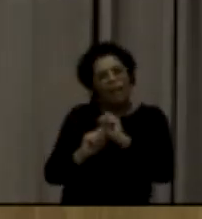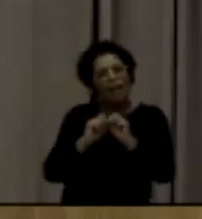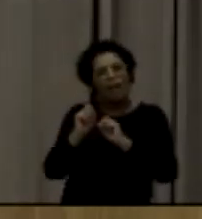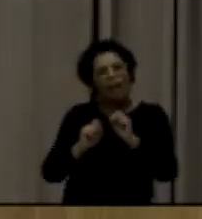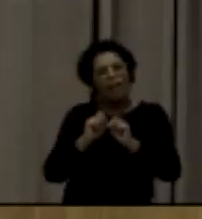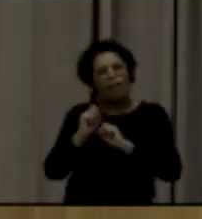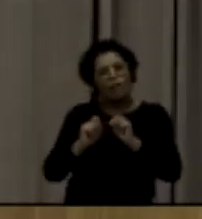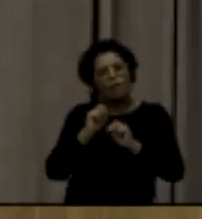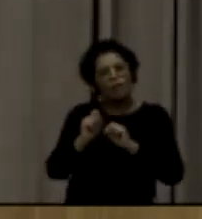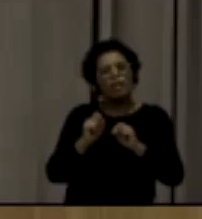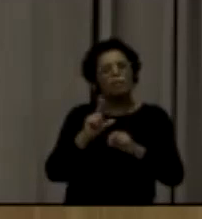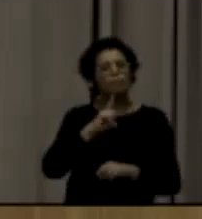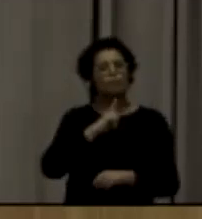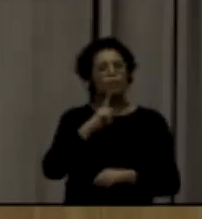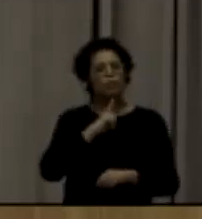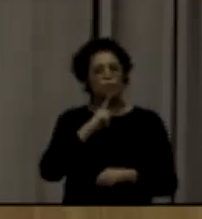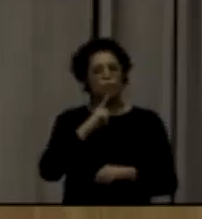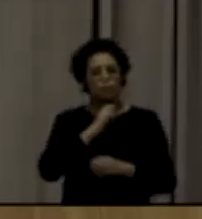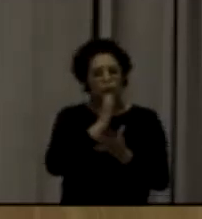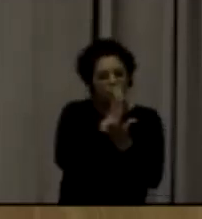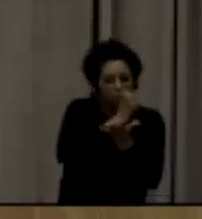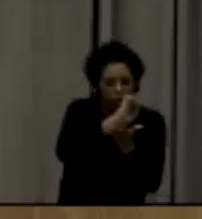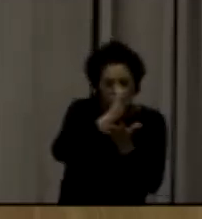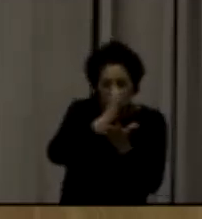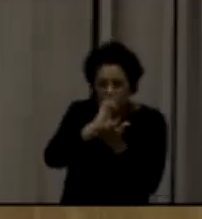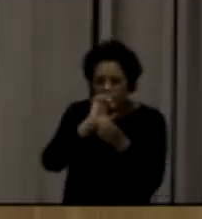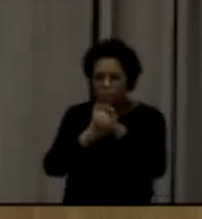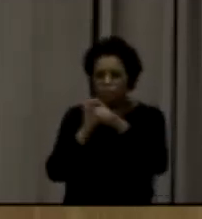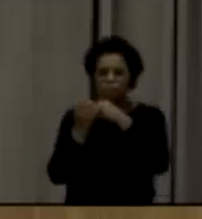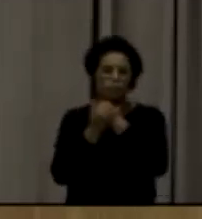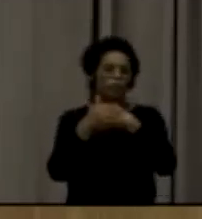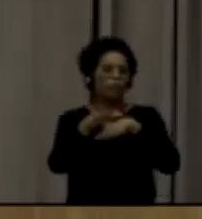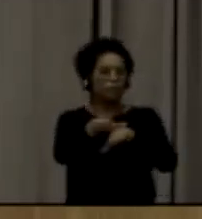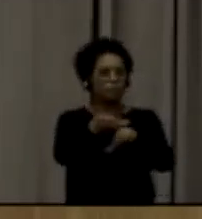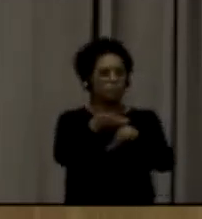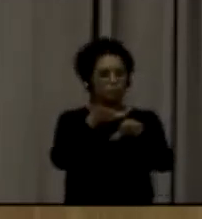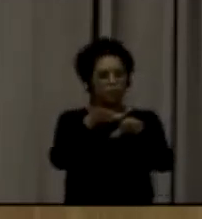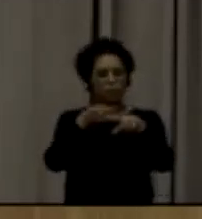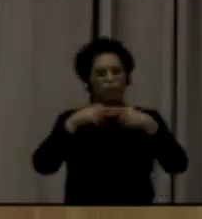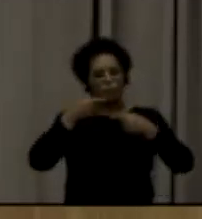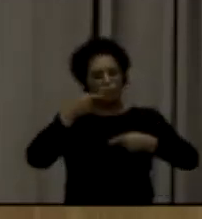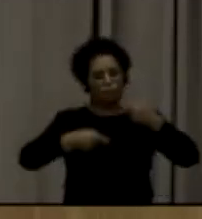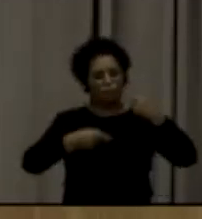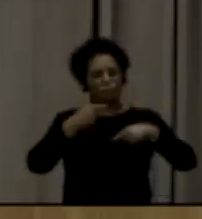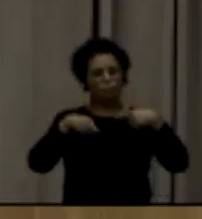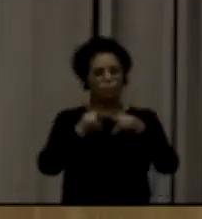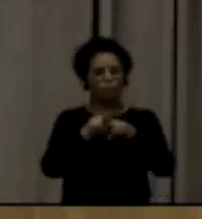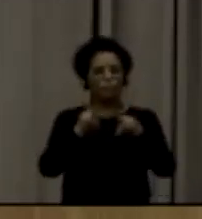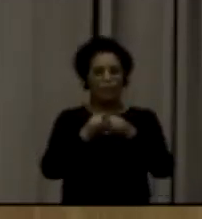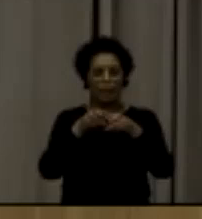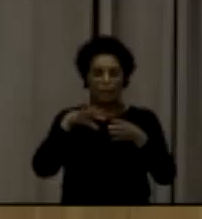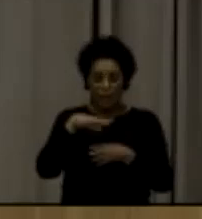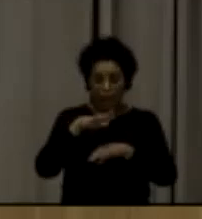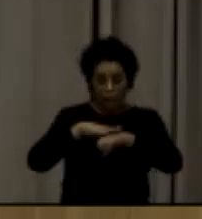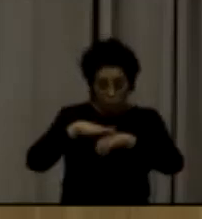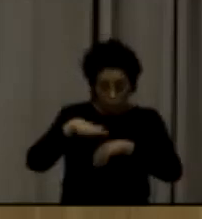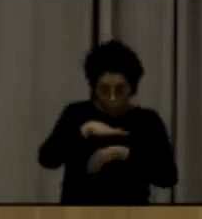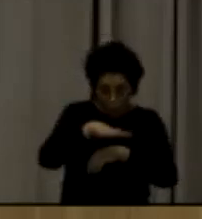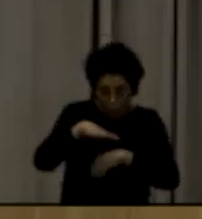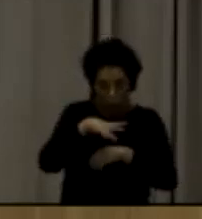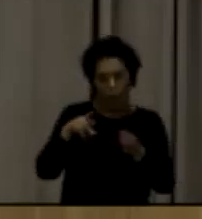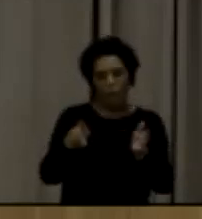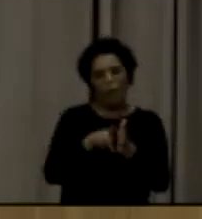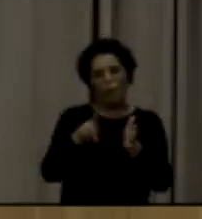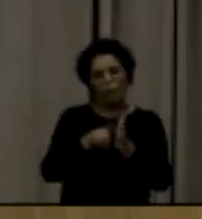que teremos eixos da pandemia que serão discutidos também, mas também tem o tema de endemia. Porque nosso colega e